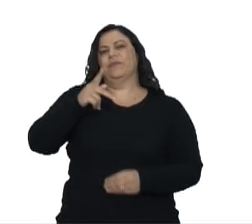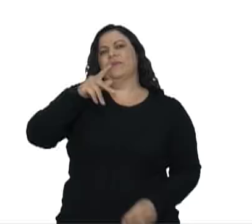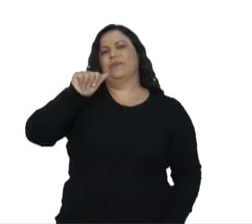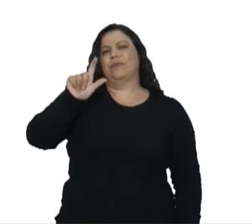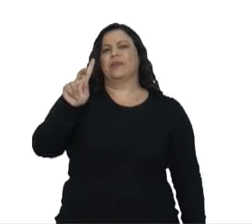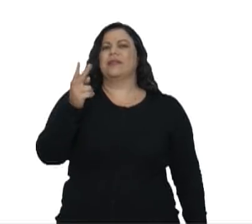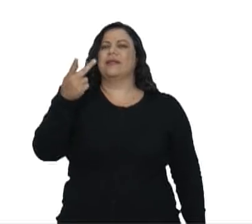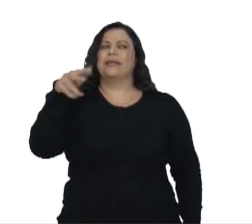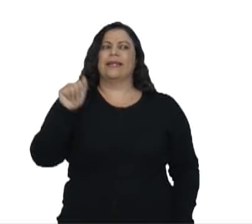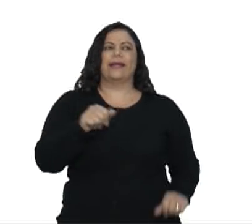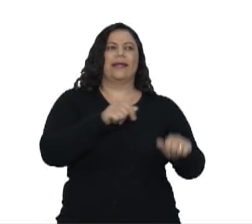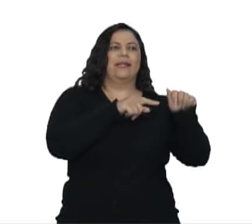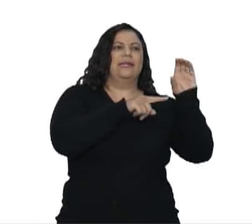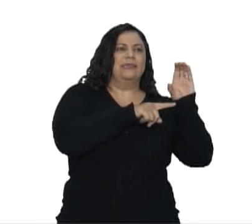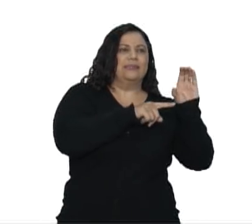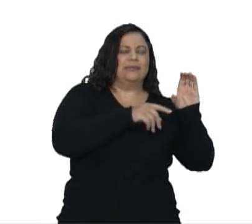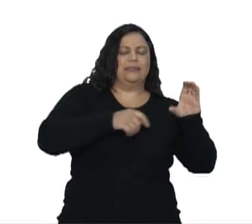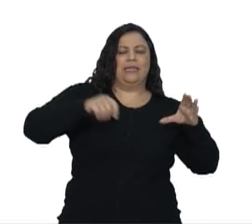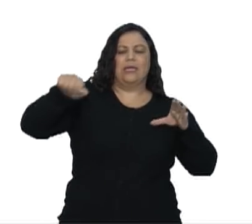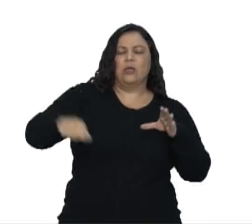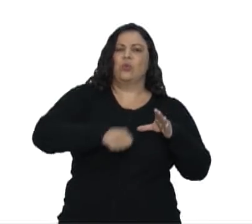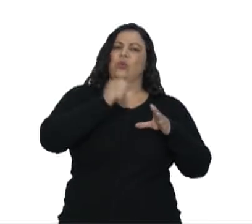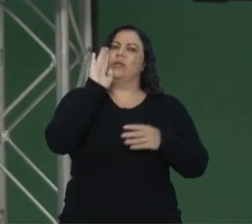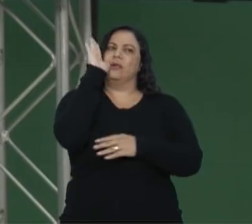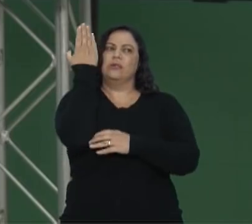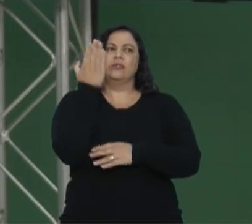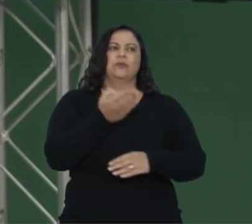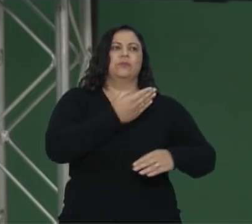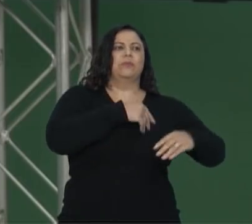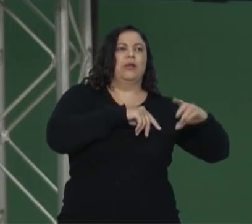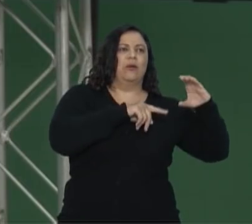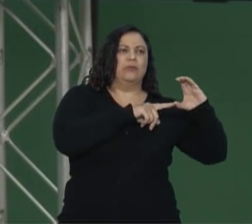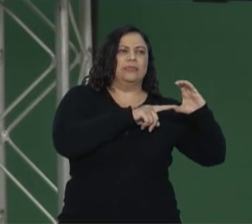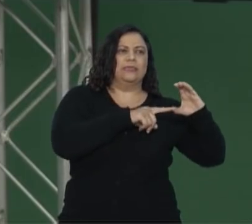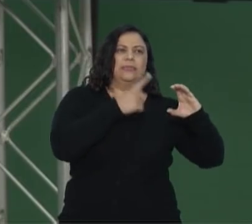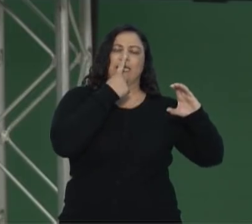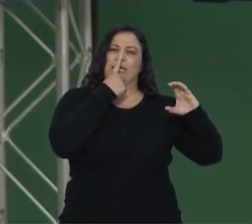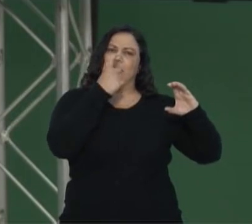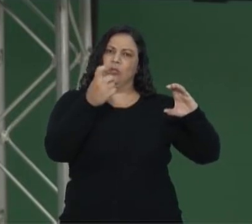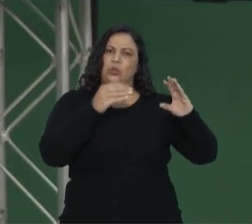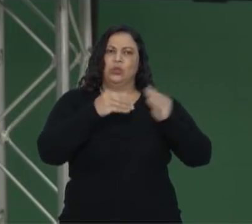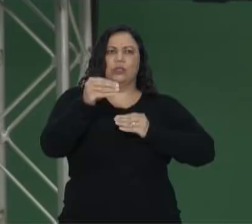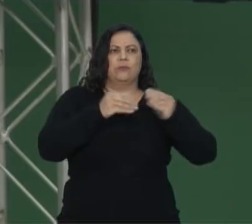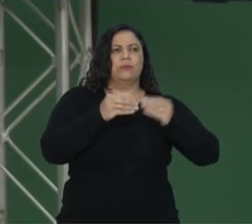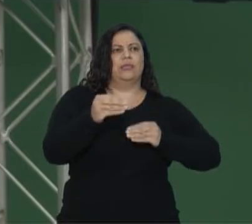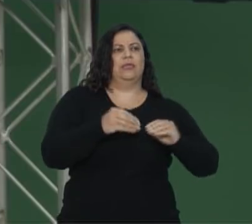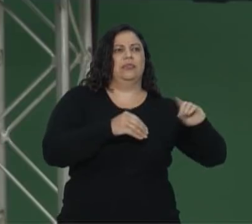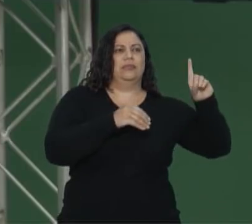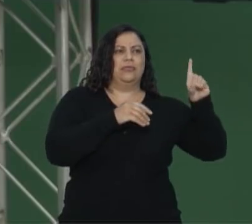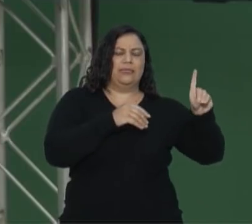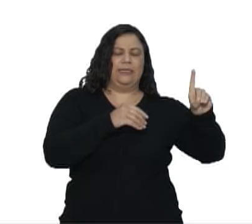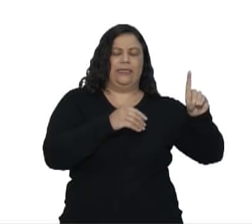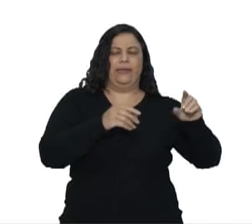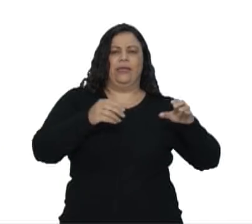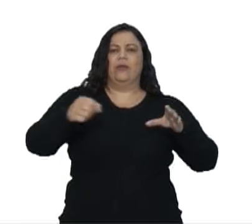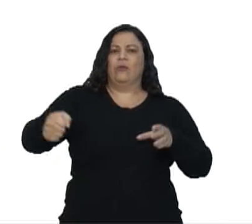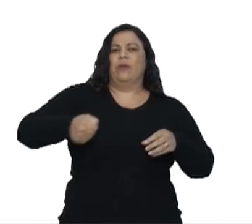Ou letra D, uma panela de ferro? Pensa bem e daqui a pouco eu volto com a resposta correta.